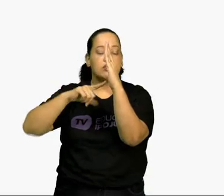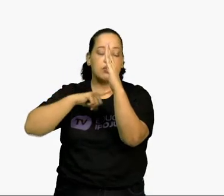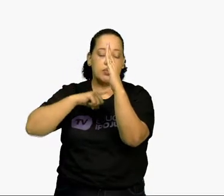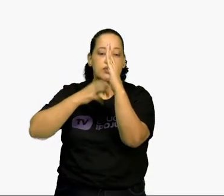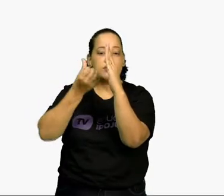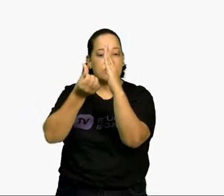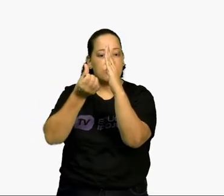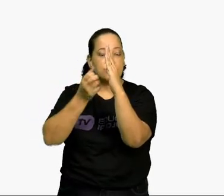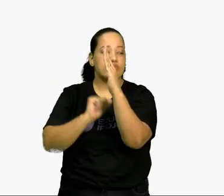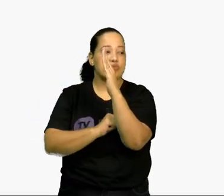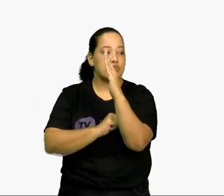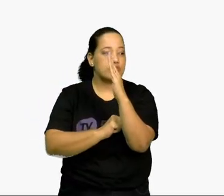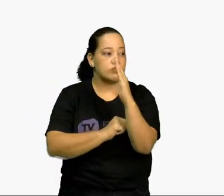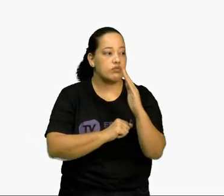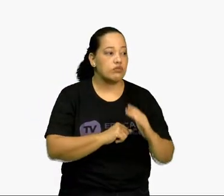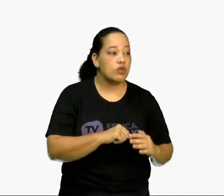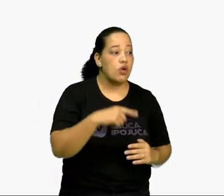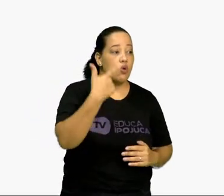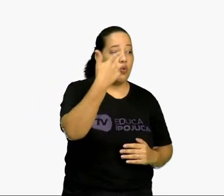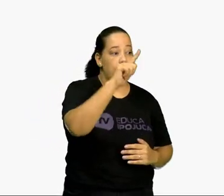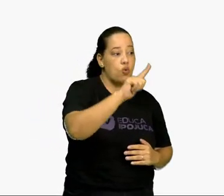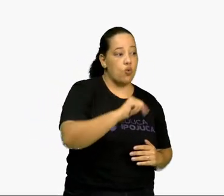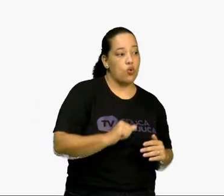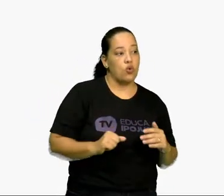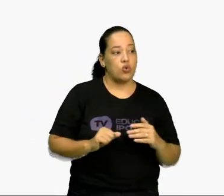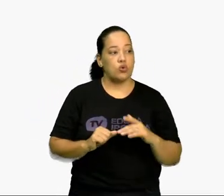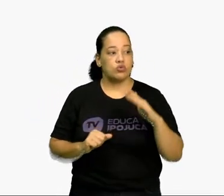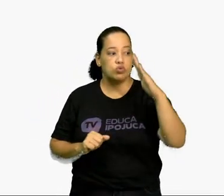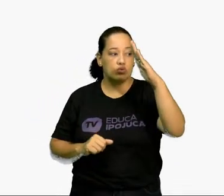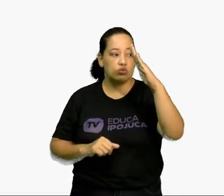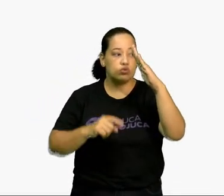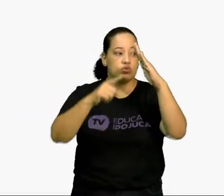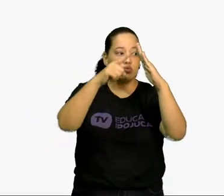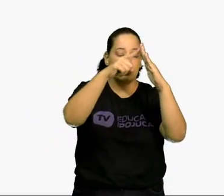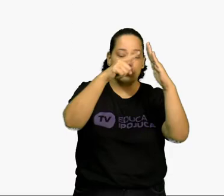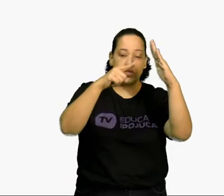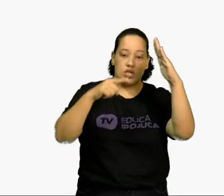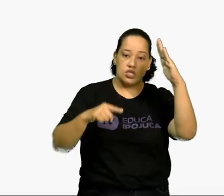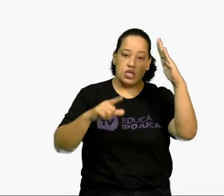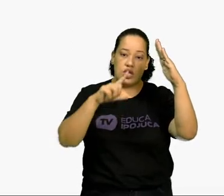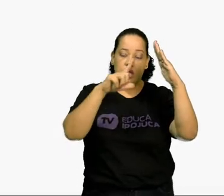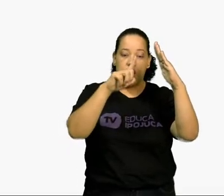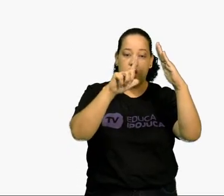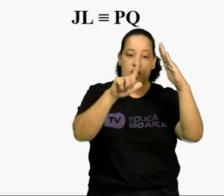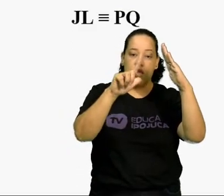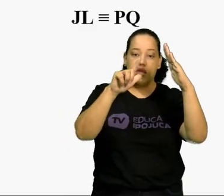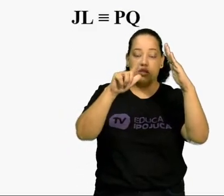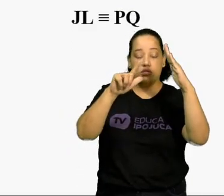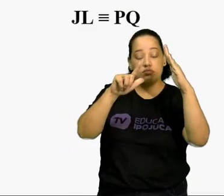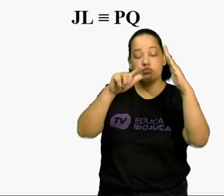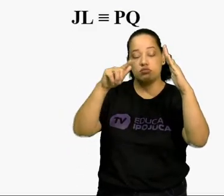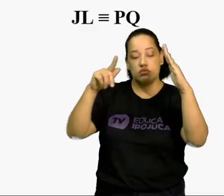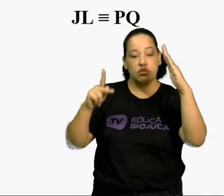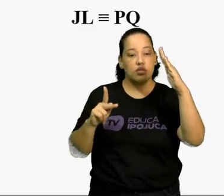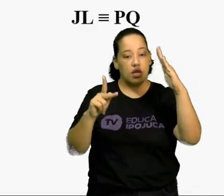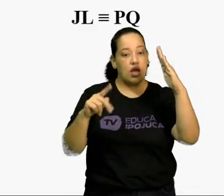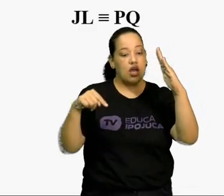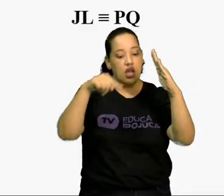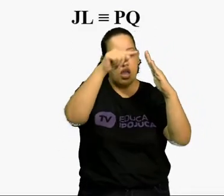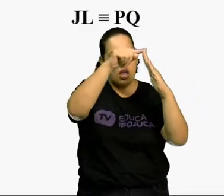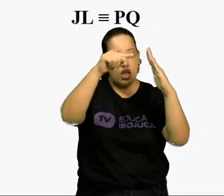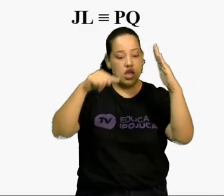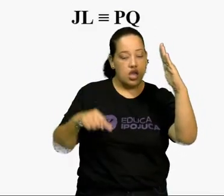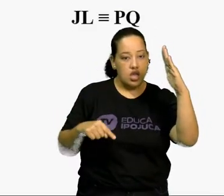LK mede 5 cm Qual é o lado correspondente a este o meu